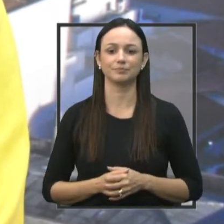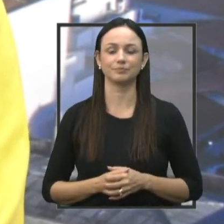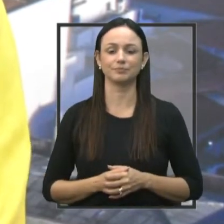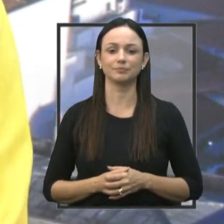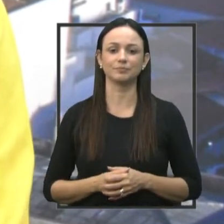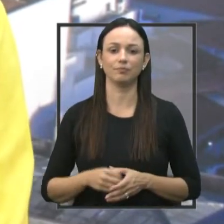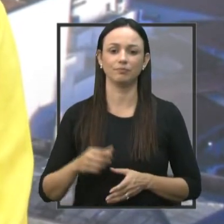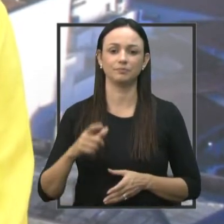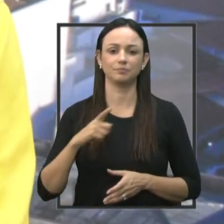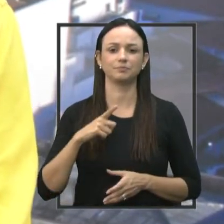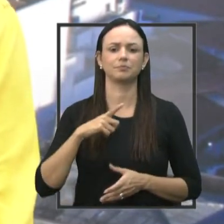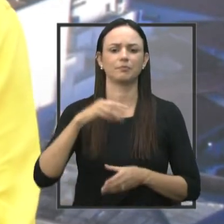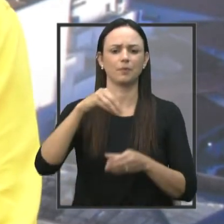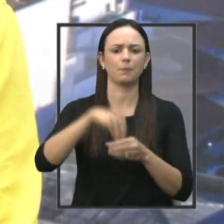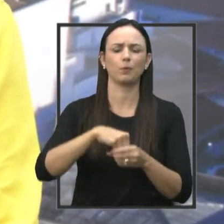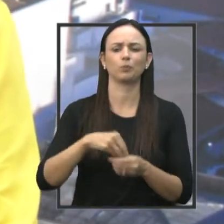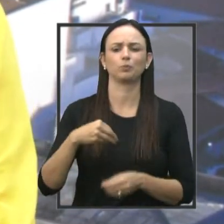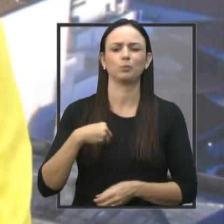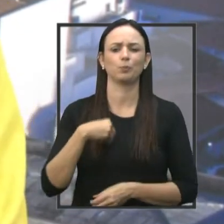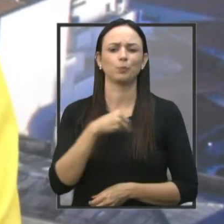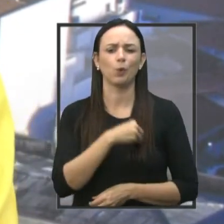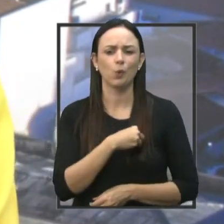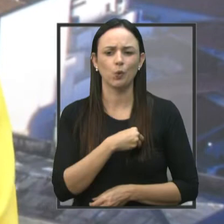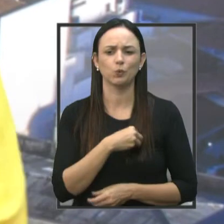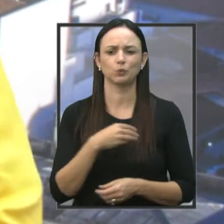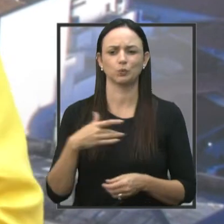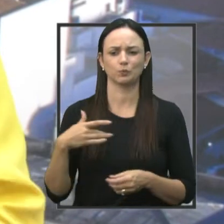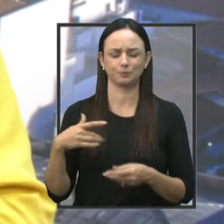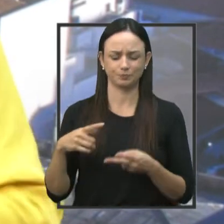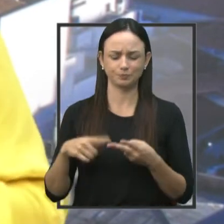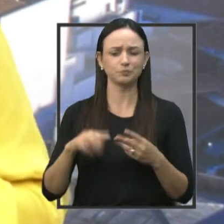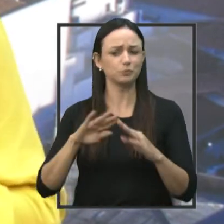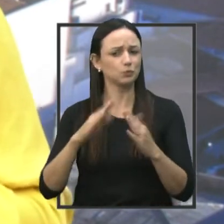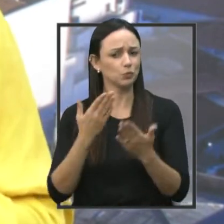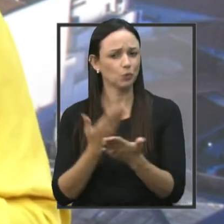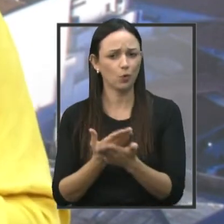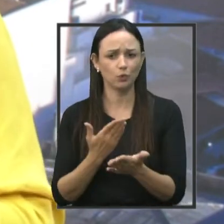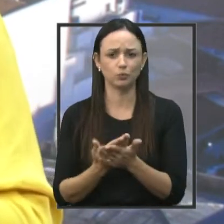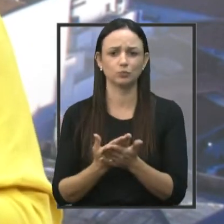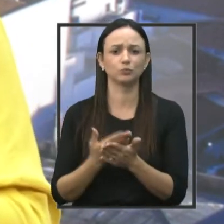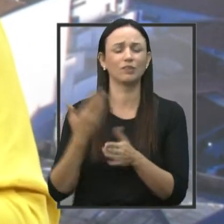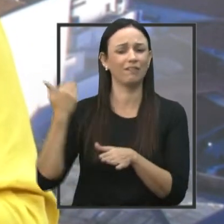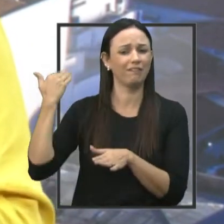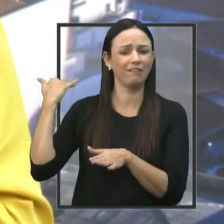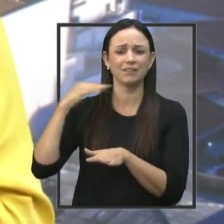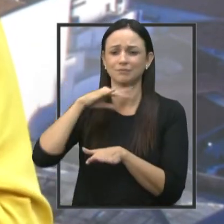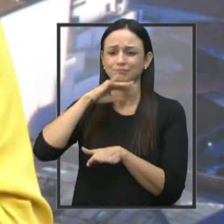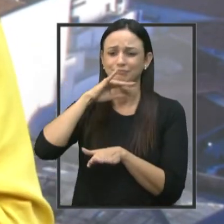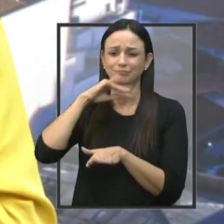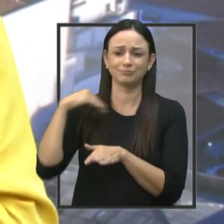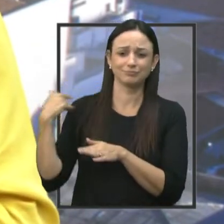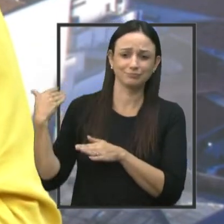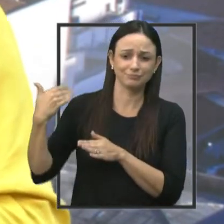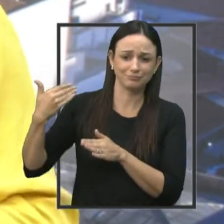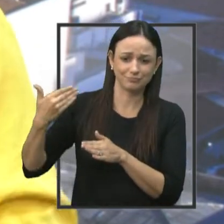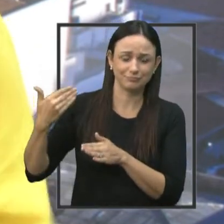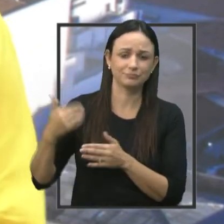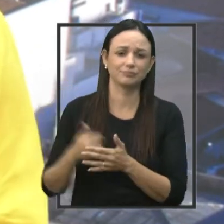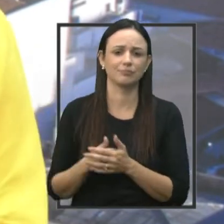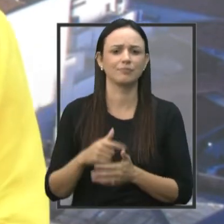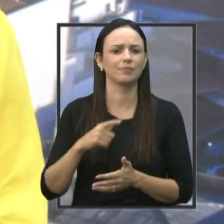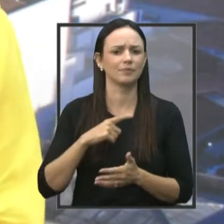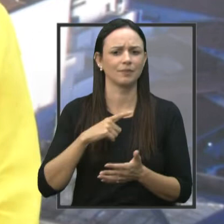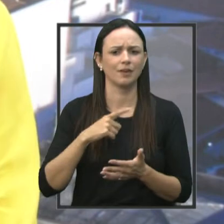Dentre postos de saúde, escolas, entendeu? Isso veio tudo precário, está entendendo? E tem